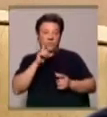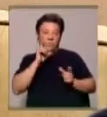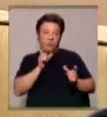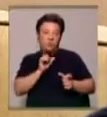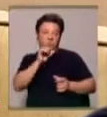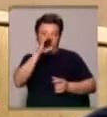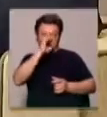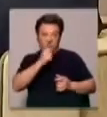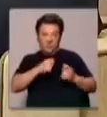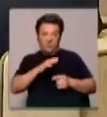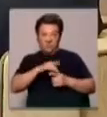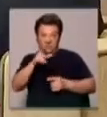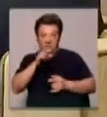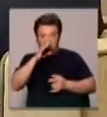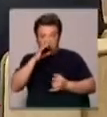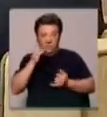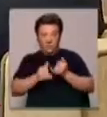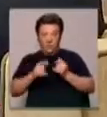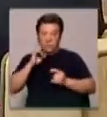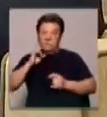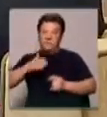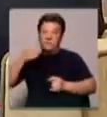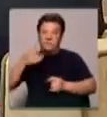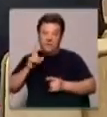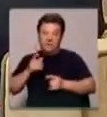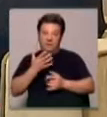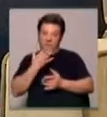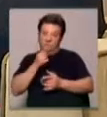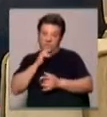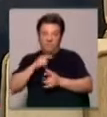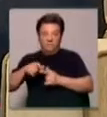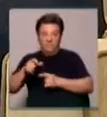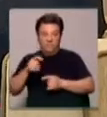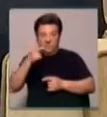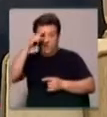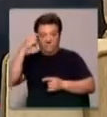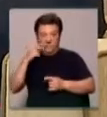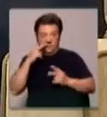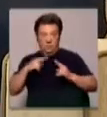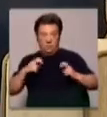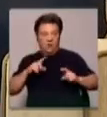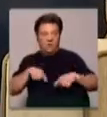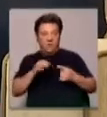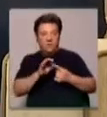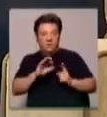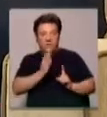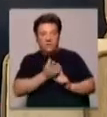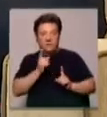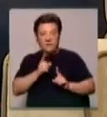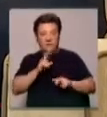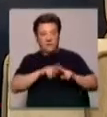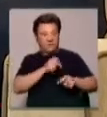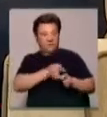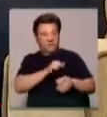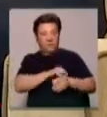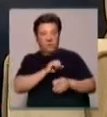explico principal há perigo de fuga Dificilmente arranjará uma medida de coação diferente da prisão